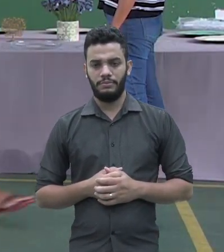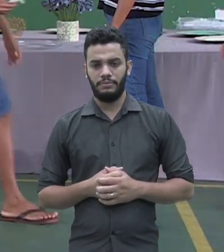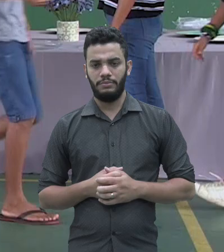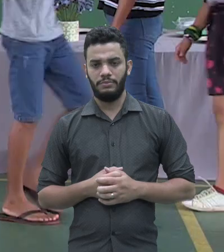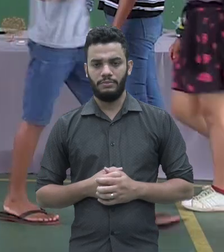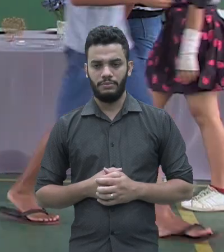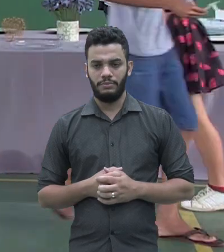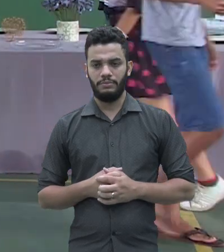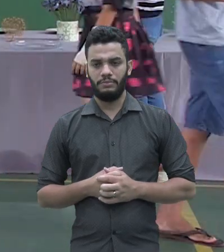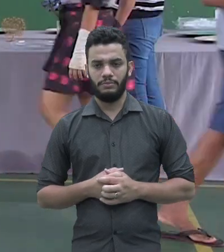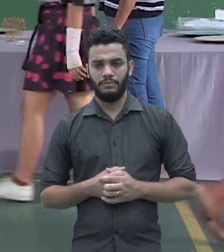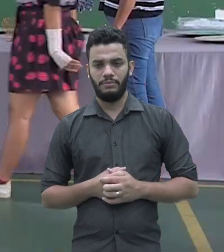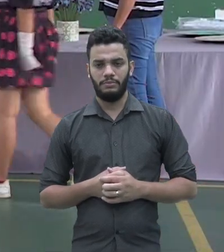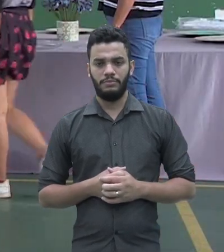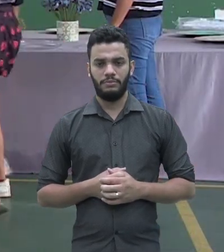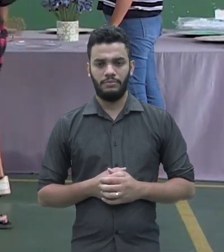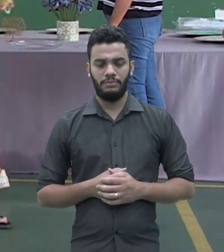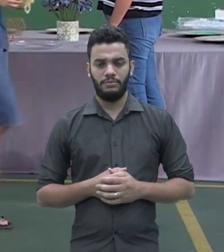Devagar.